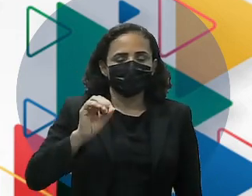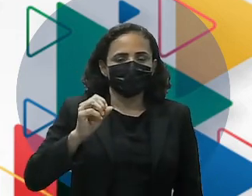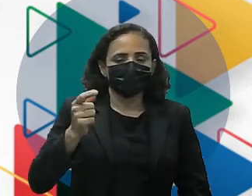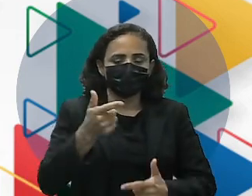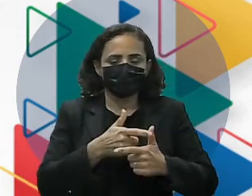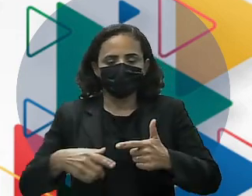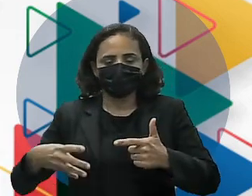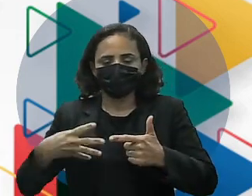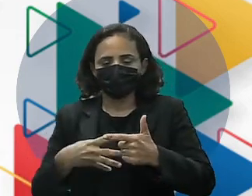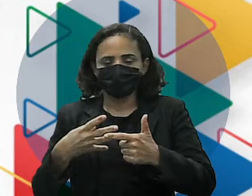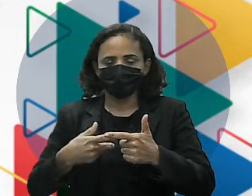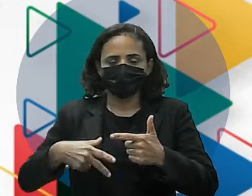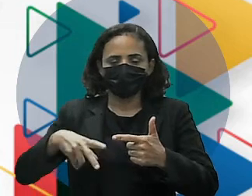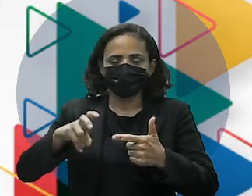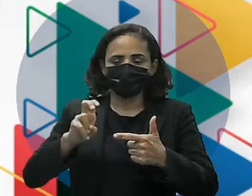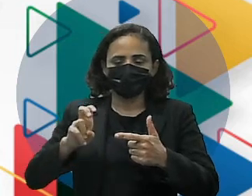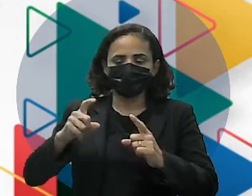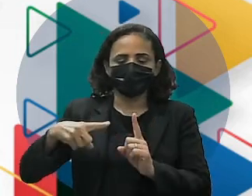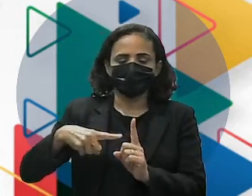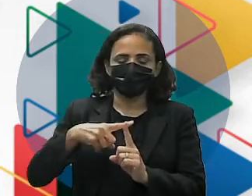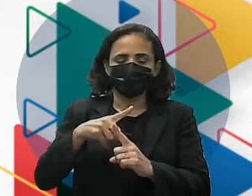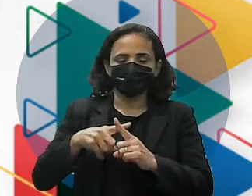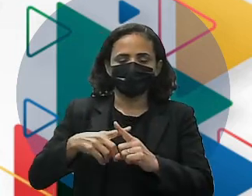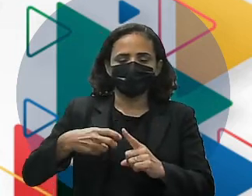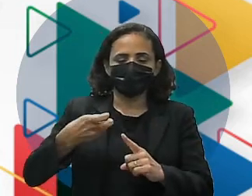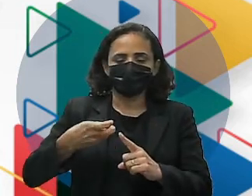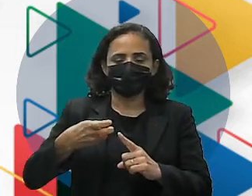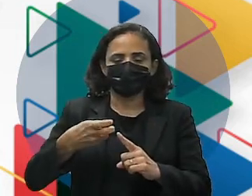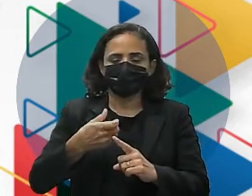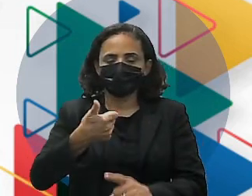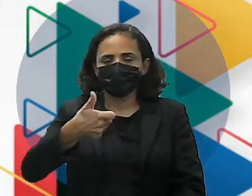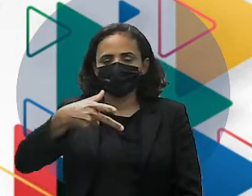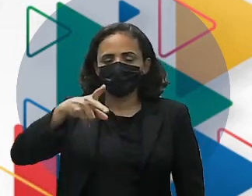5. Multiplicado por 3 dá 15.